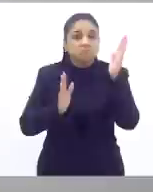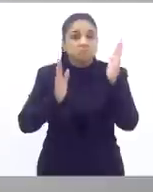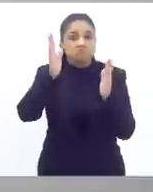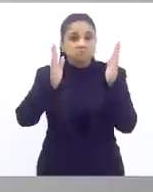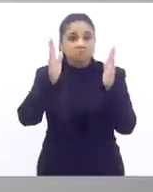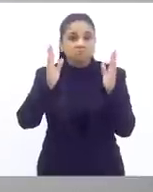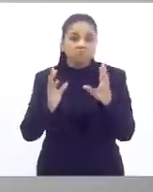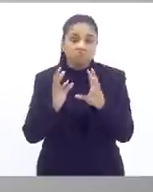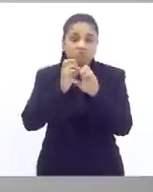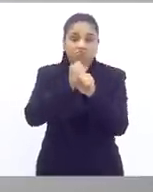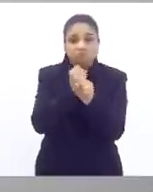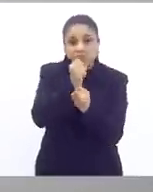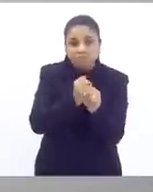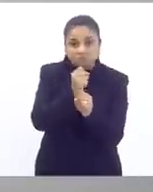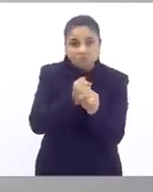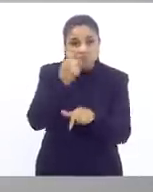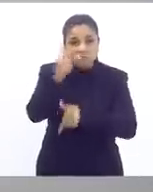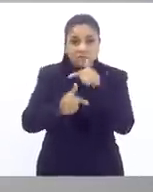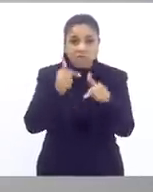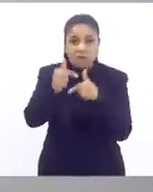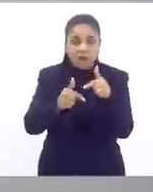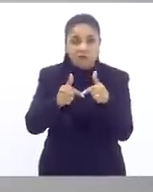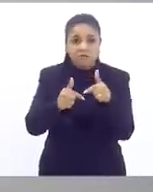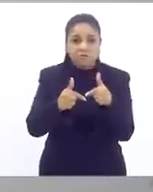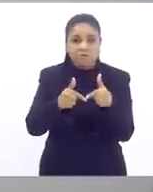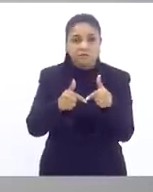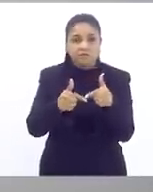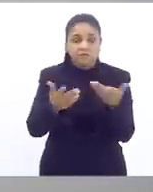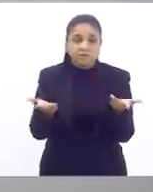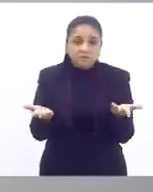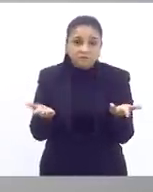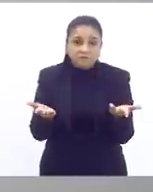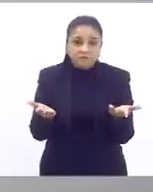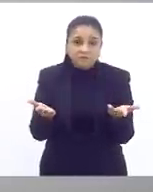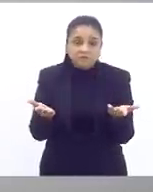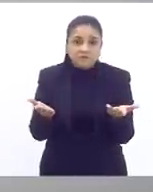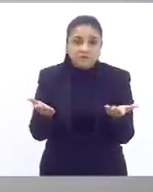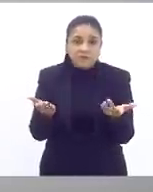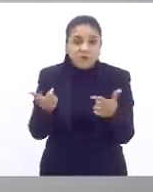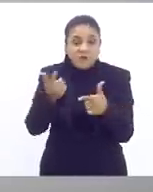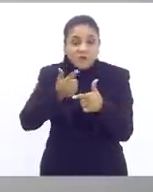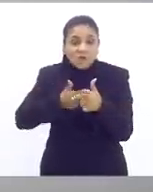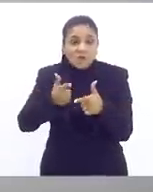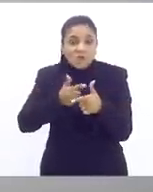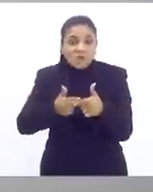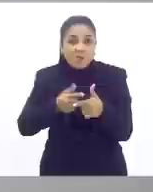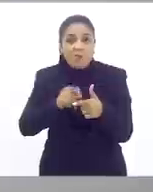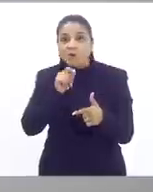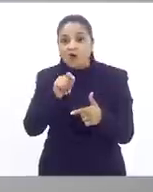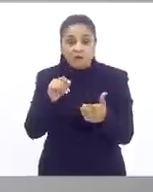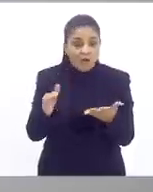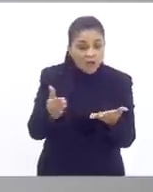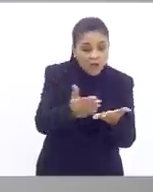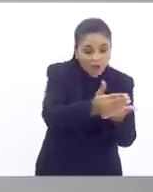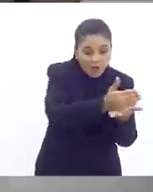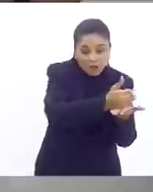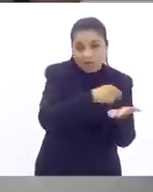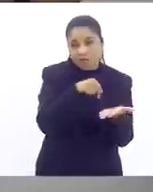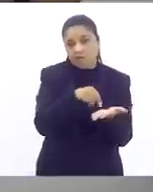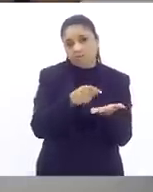pega a certidão e traz para cá então o problema tá no recolhimento